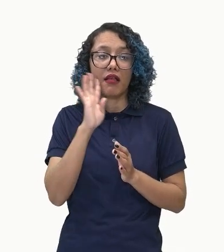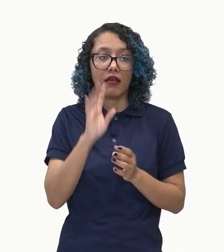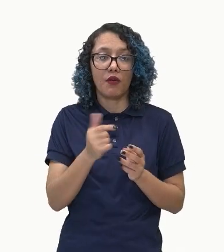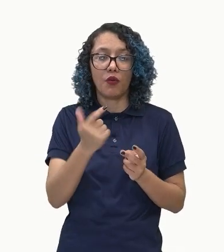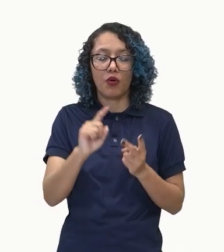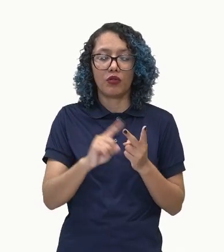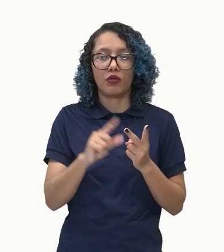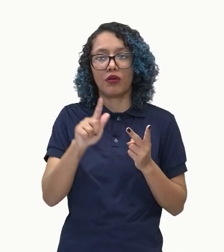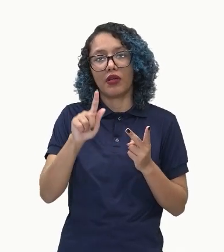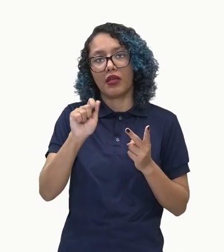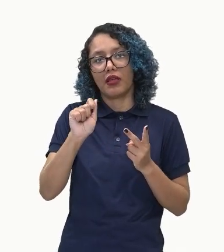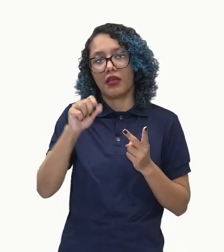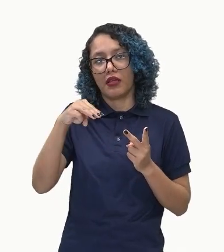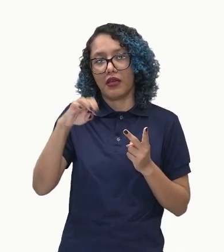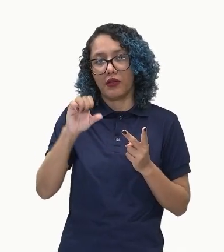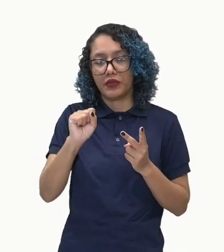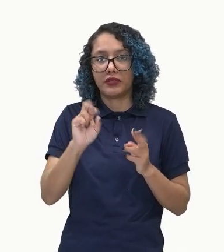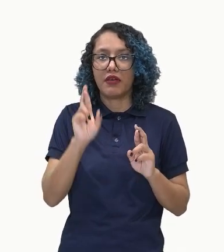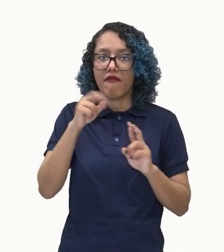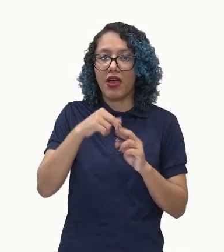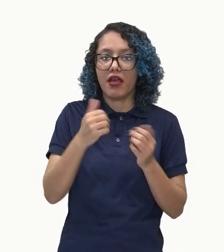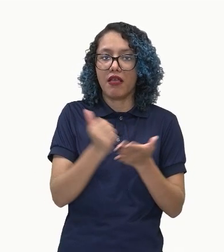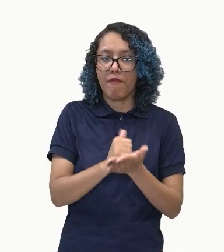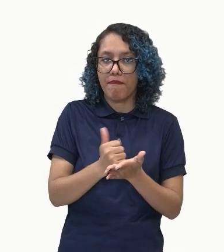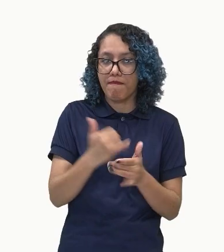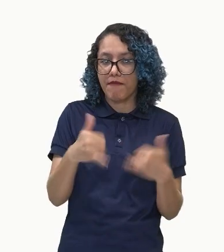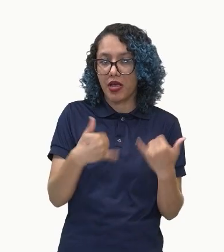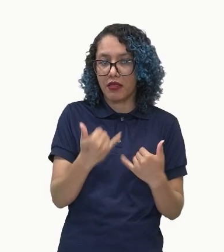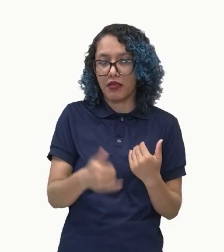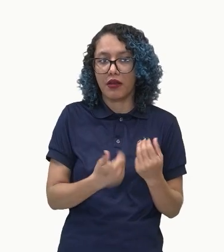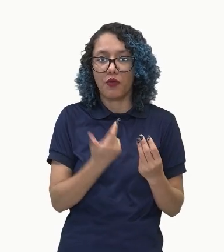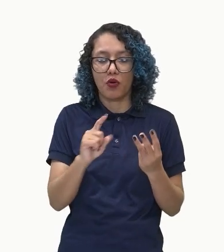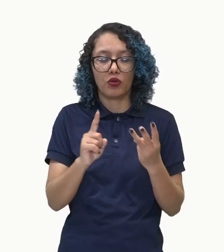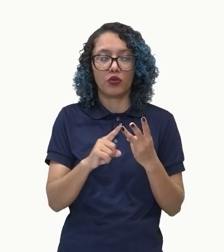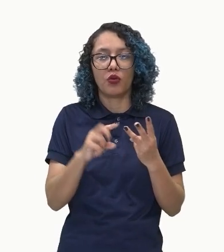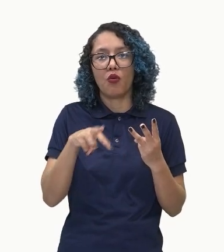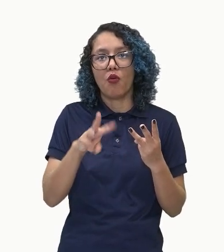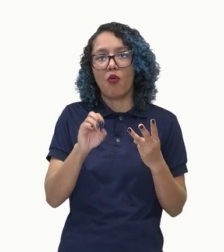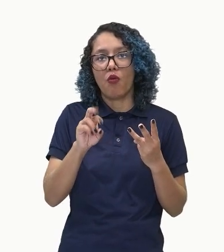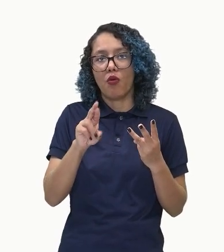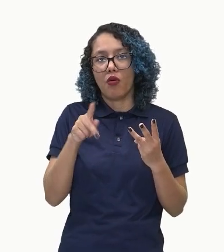Jogos, relacionado a jogos. Work é o verbo trabalhar, tá?